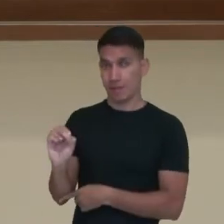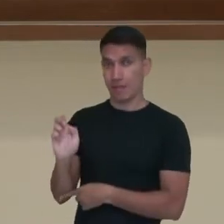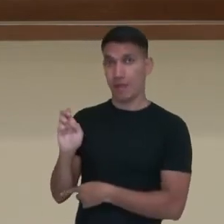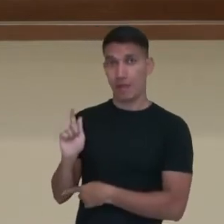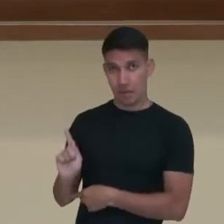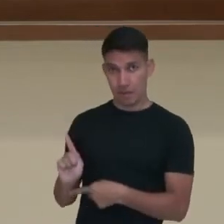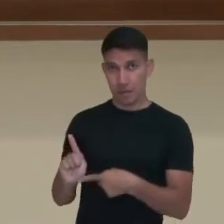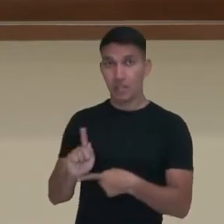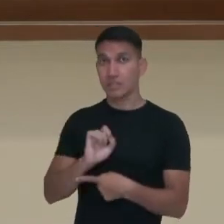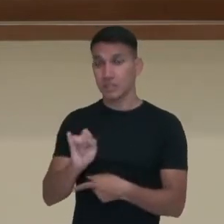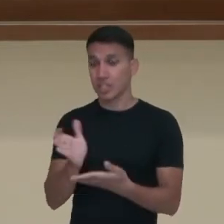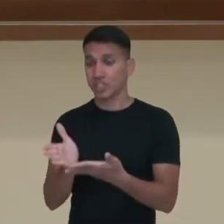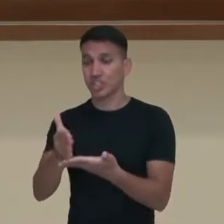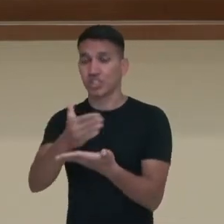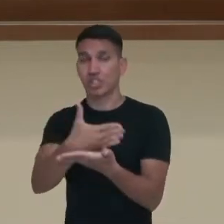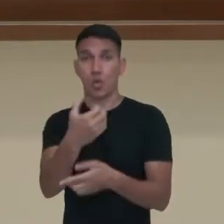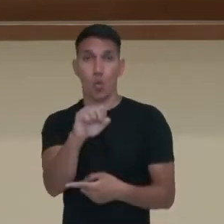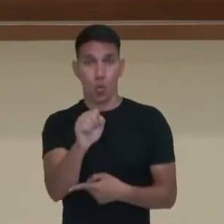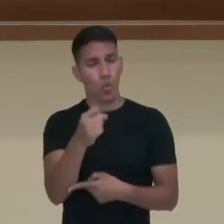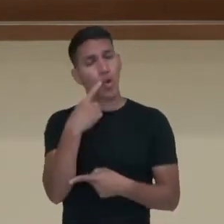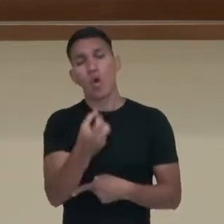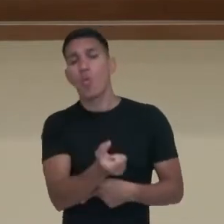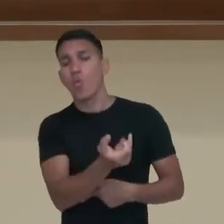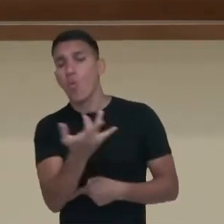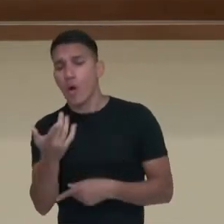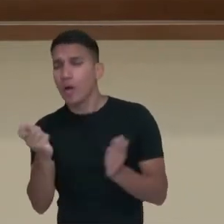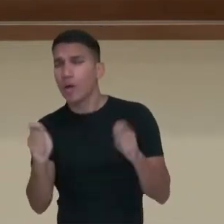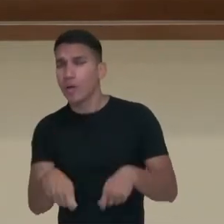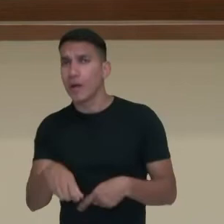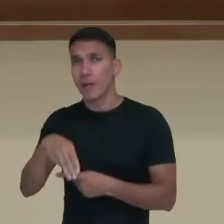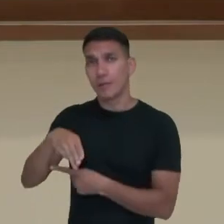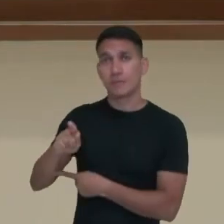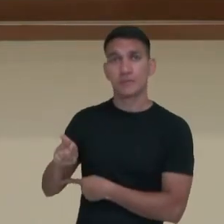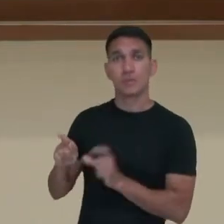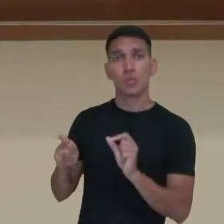iguais, quanto cada parte vai possuir em miligramas?